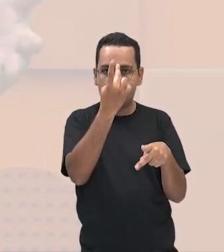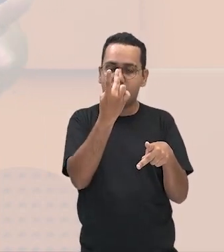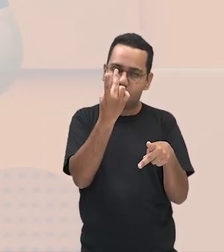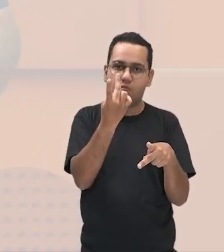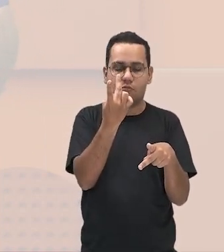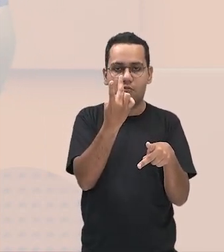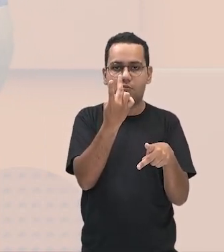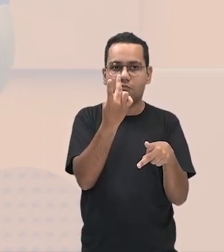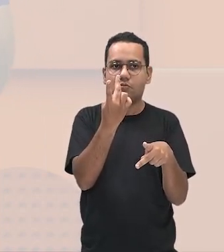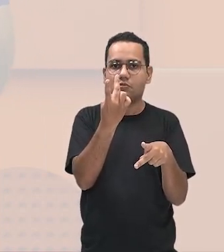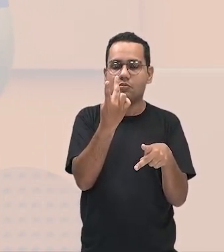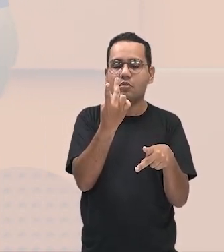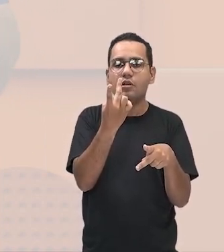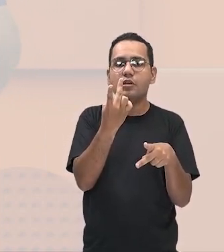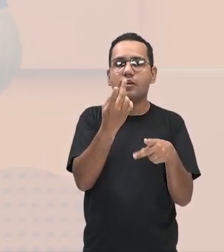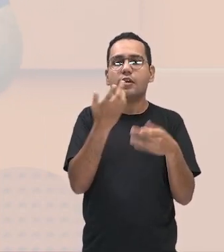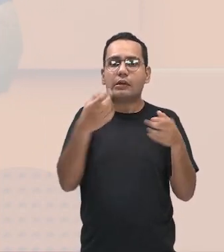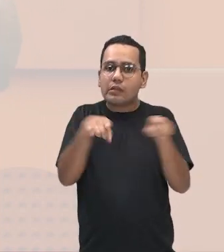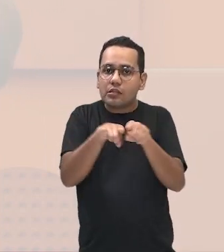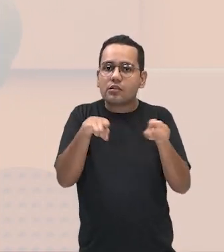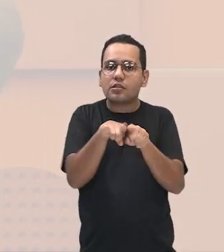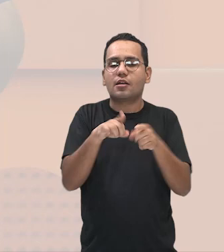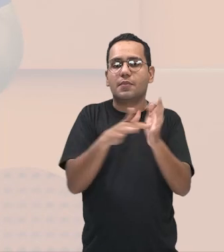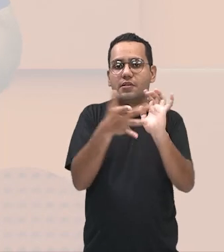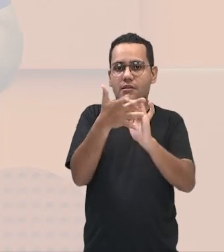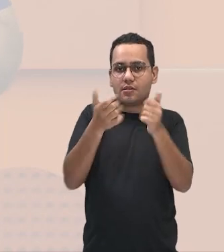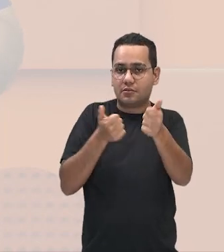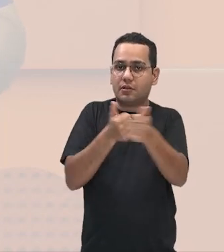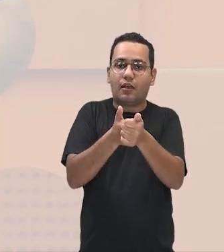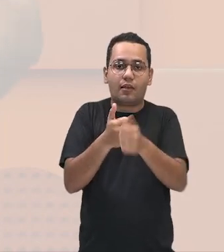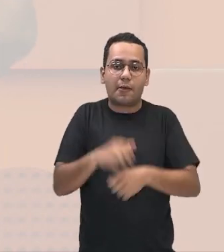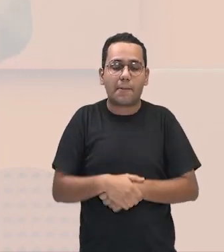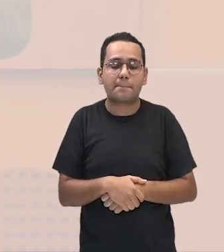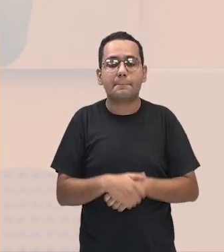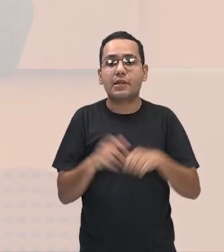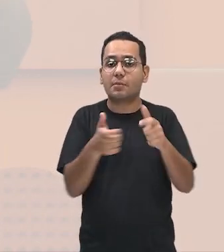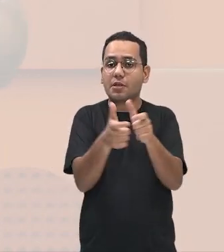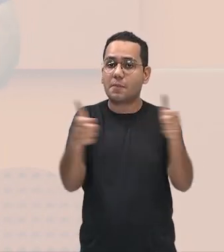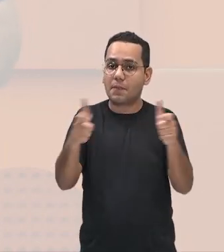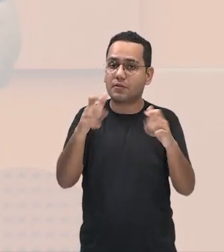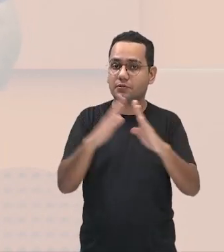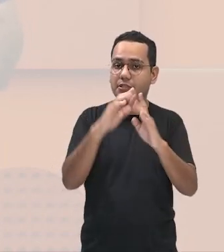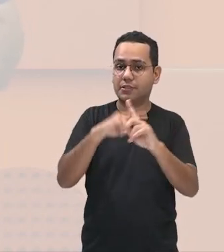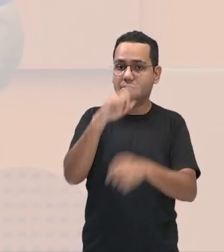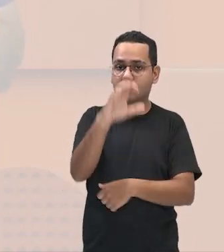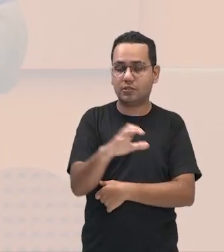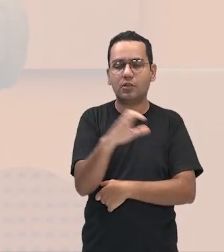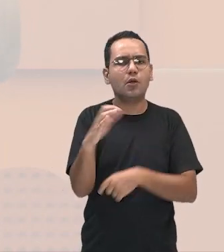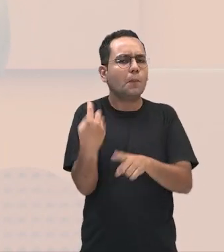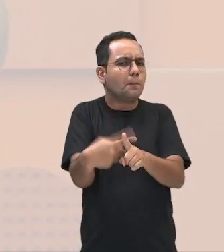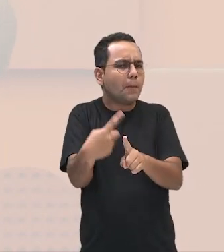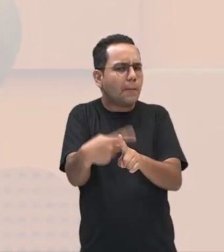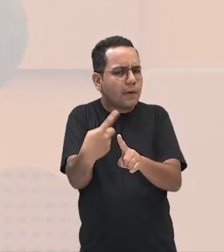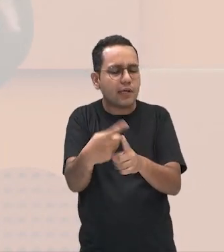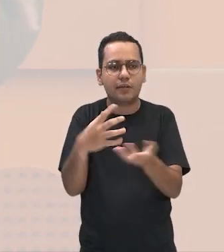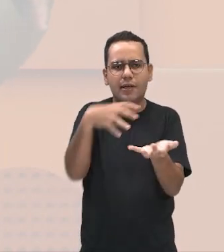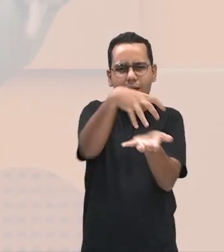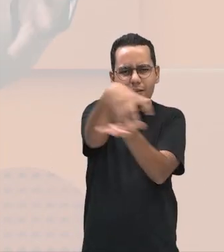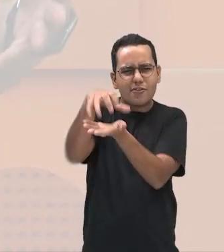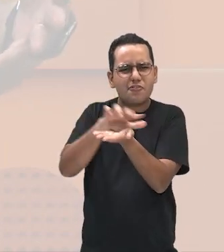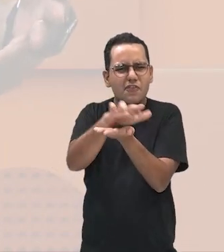expansão, então, dessa Igreja Católica. Porque muitos dos reis eles vão, então, se converter ao cristianismo e vão fazer, então,